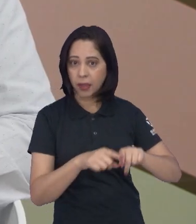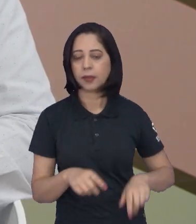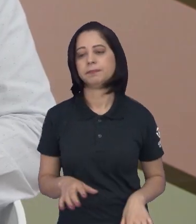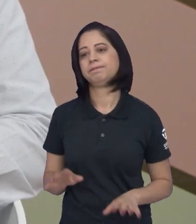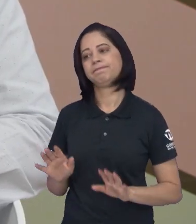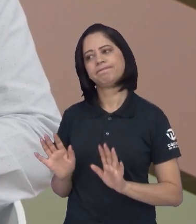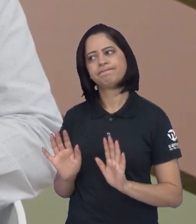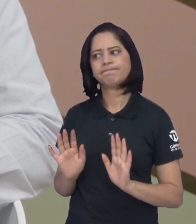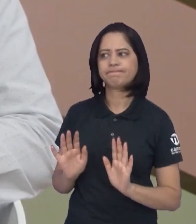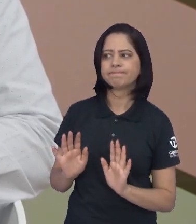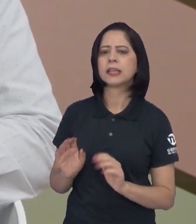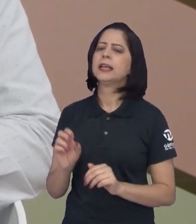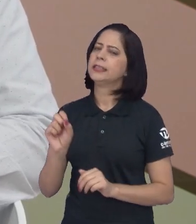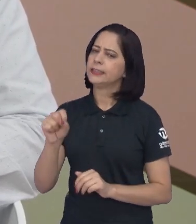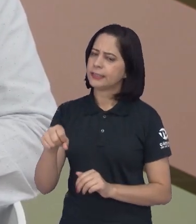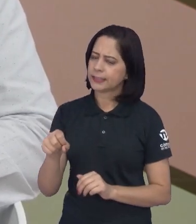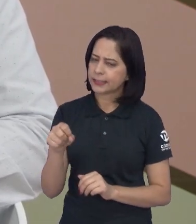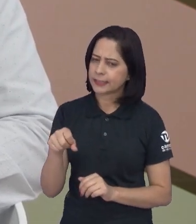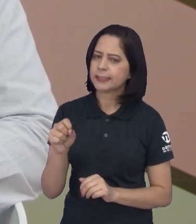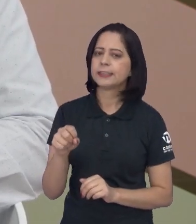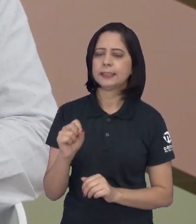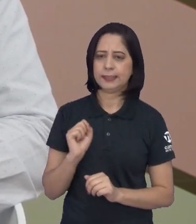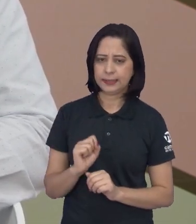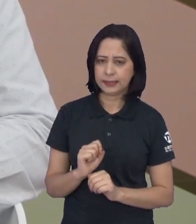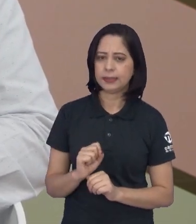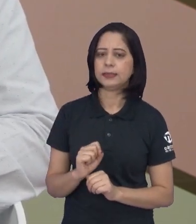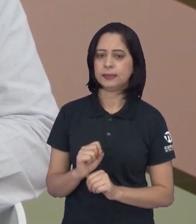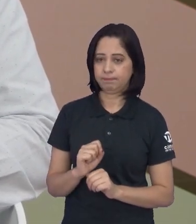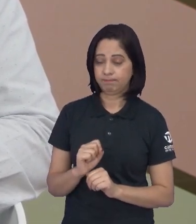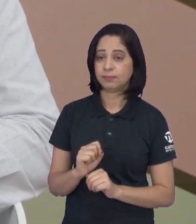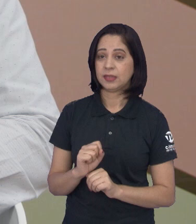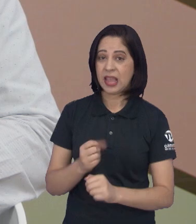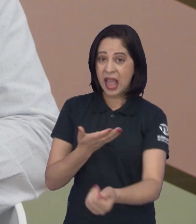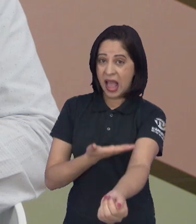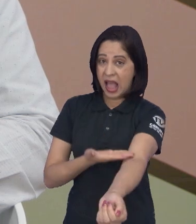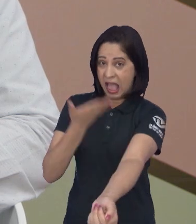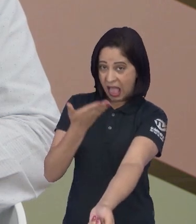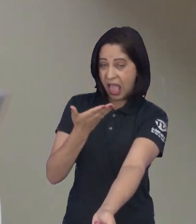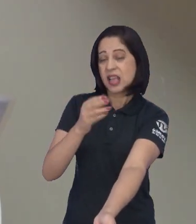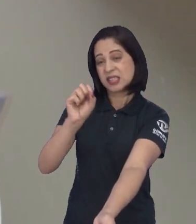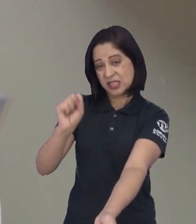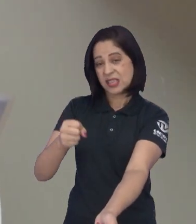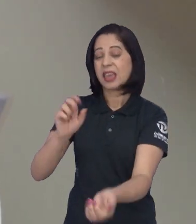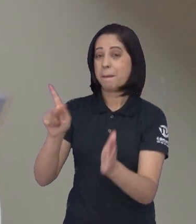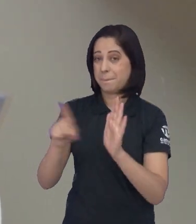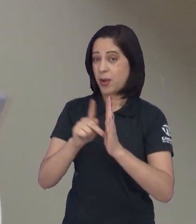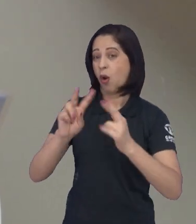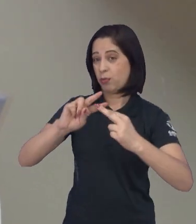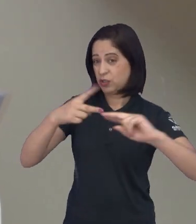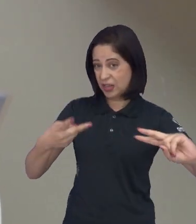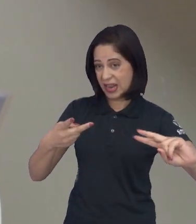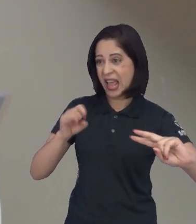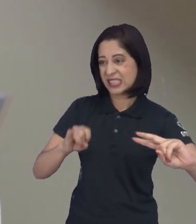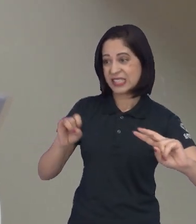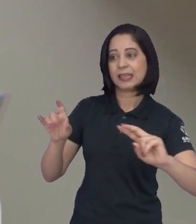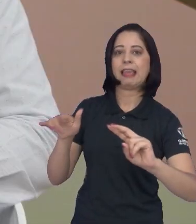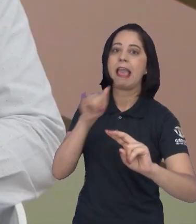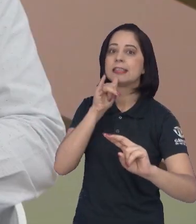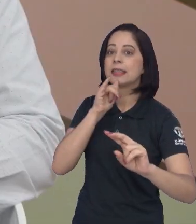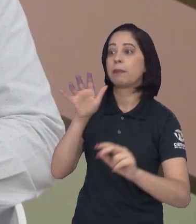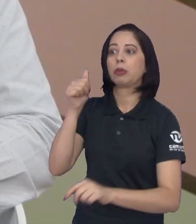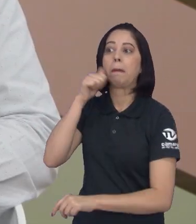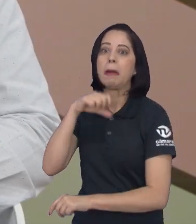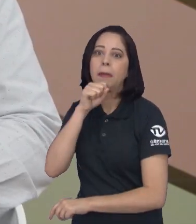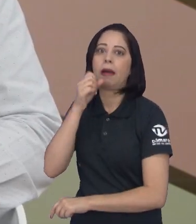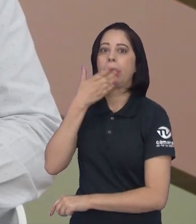arterial ela tem um componente eh hereditário né de transmissão genética Então quem tem hipertenso na família tem uma